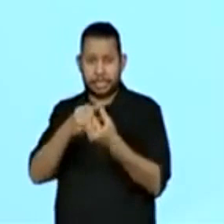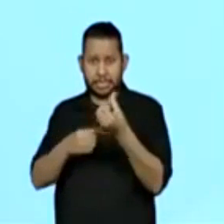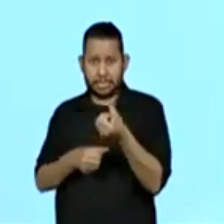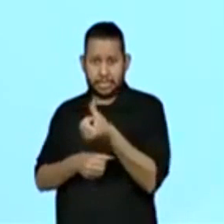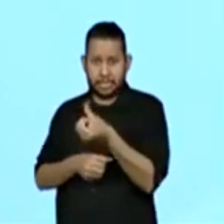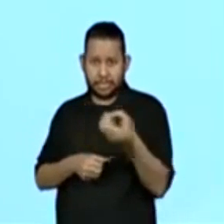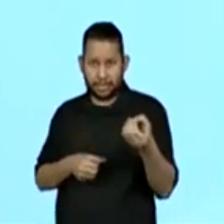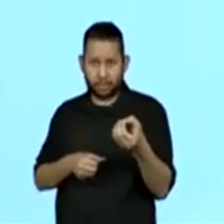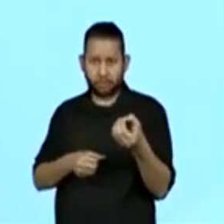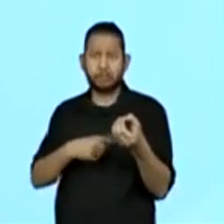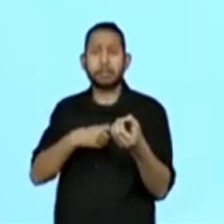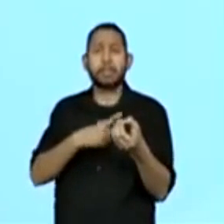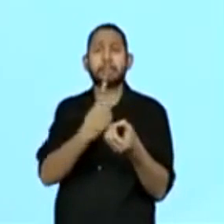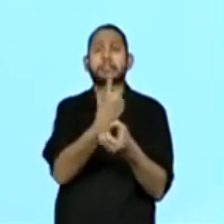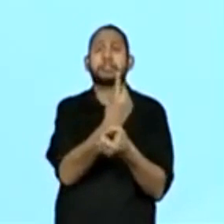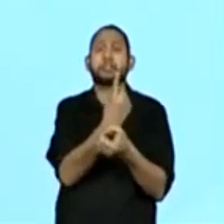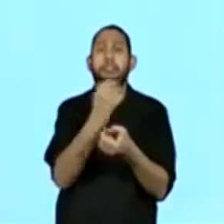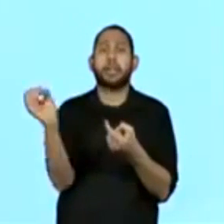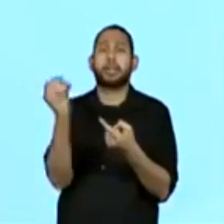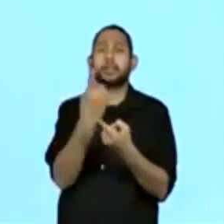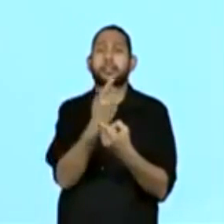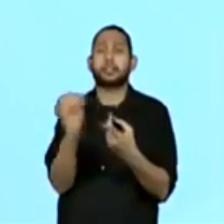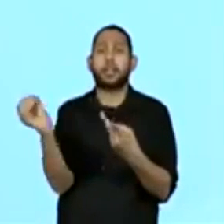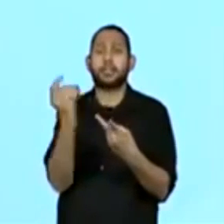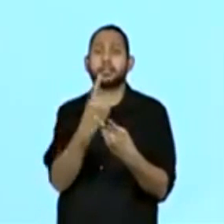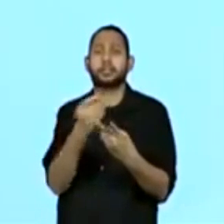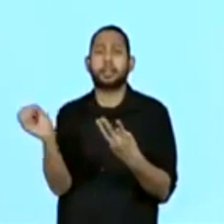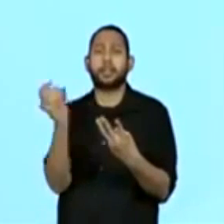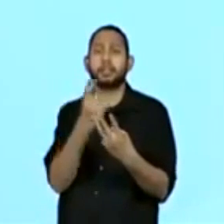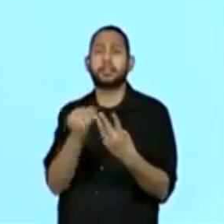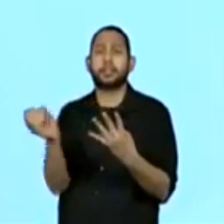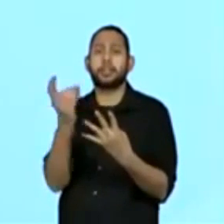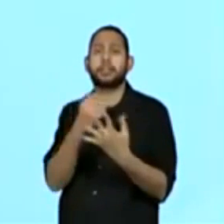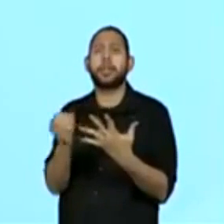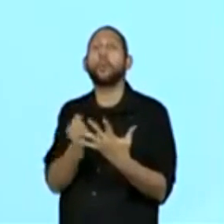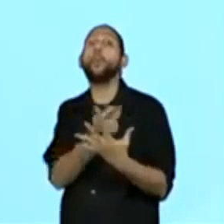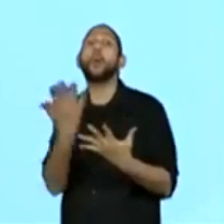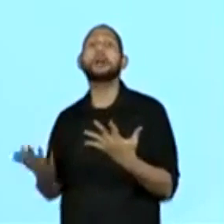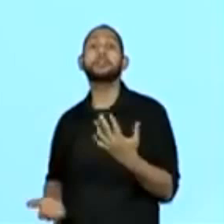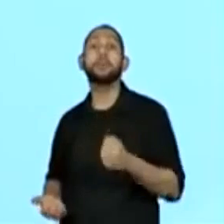600? 6. 6 vezes 100,